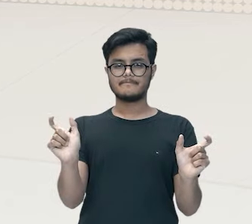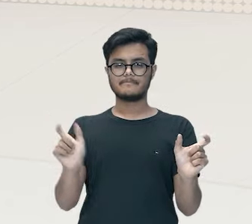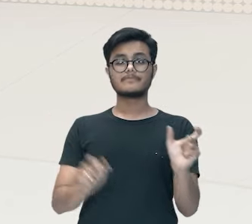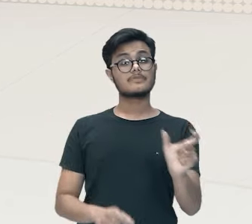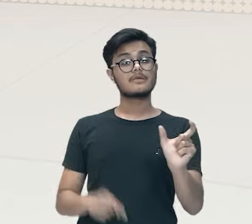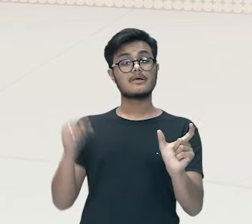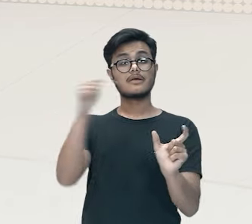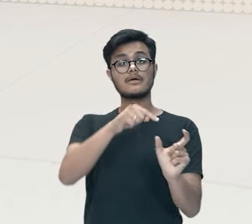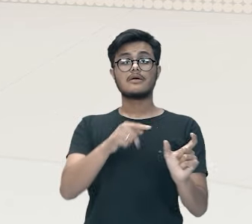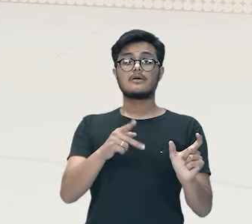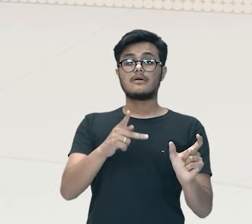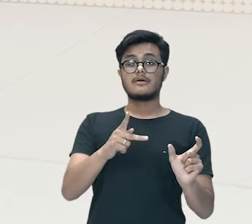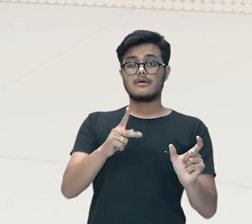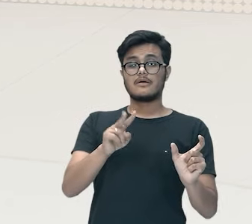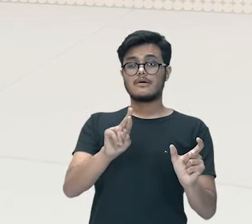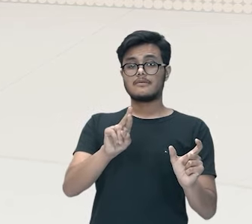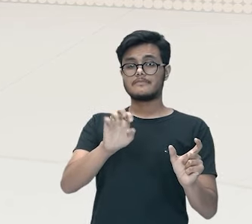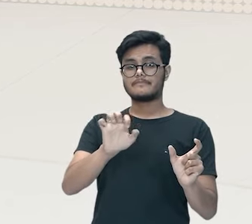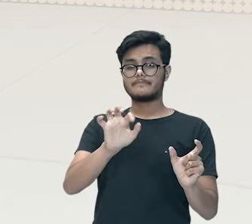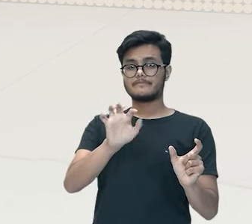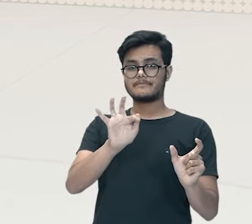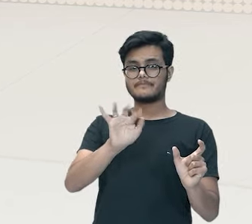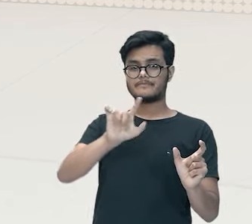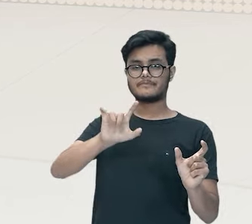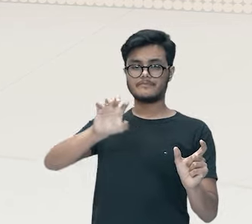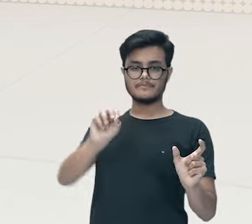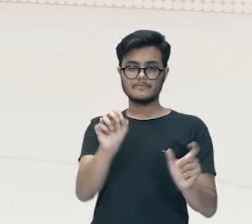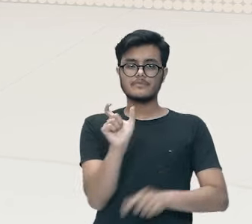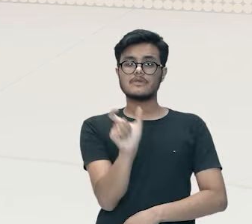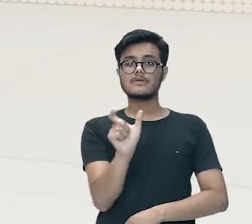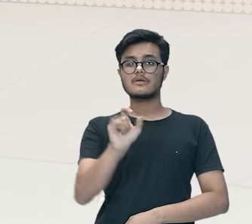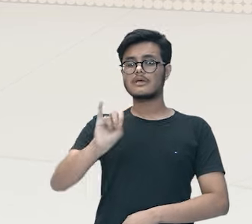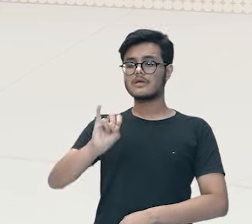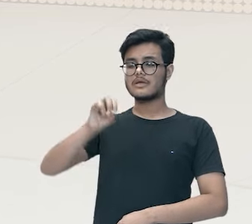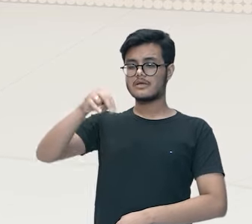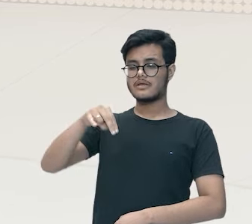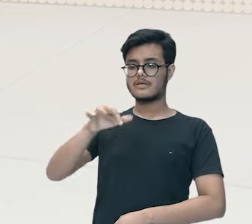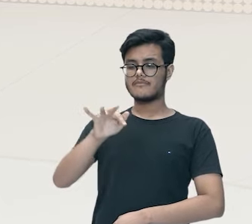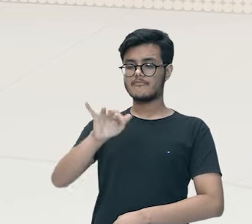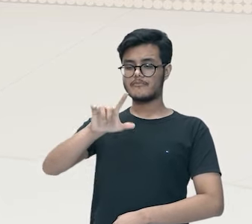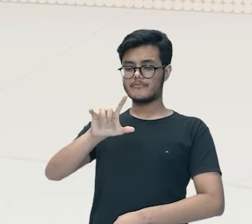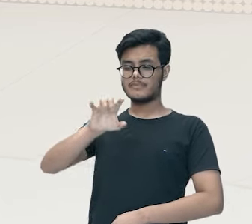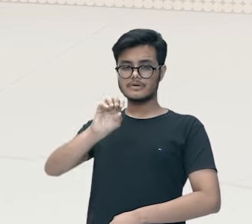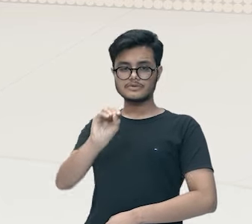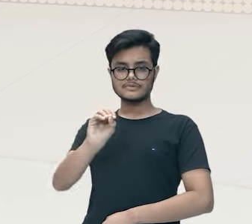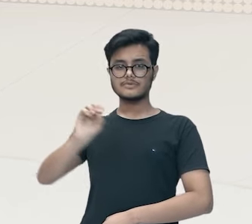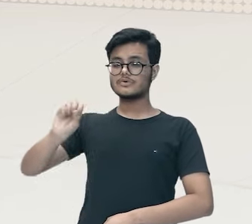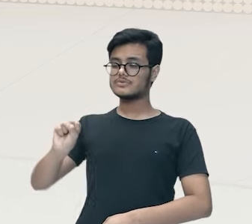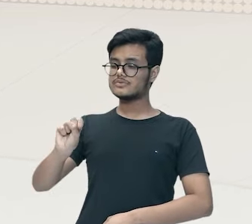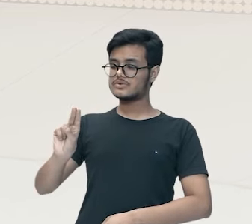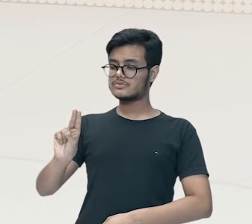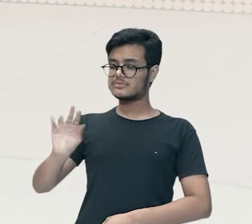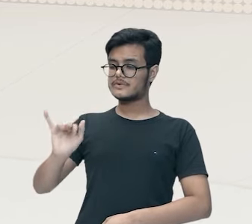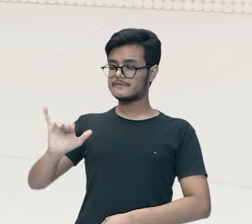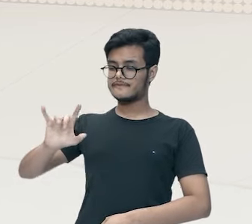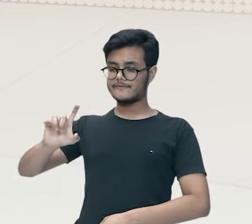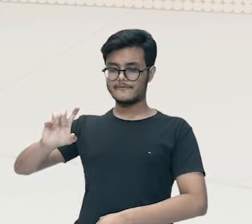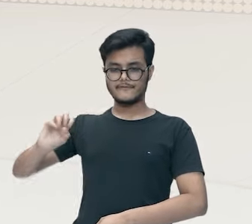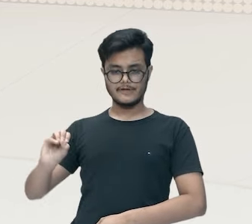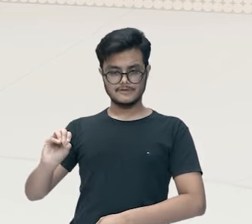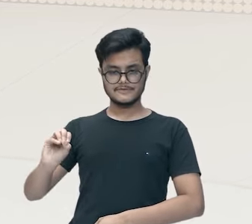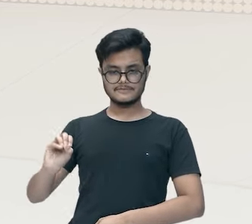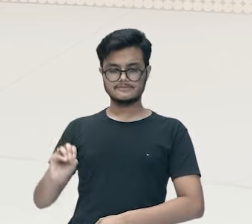prefixo, infixo e sufixo, como você está vendo aqui no esqueminha, tá bom? E aí, você dividindo a cadeia dessa maneira, a gente consegue nomear